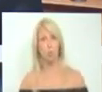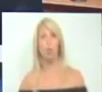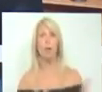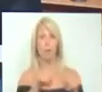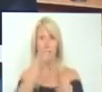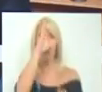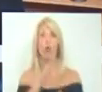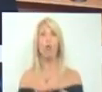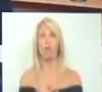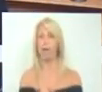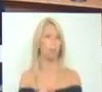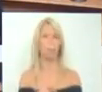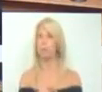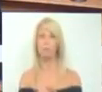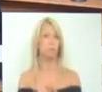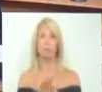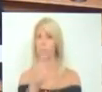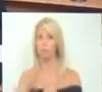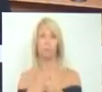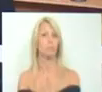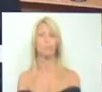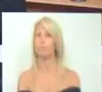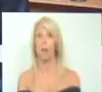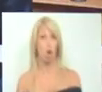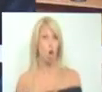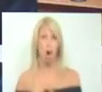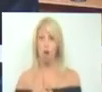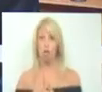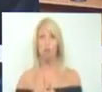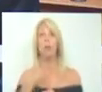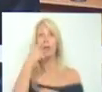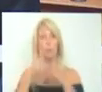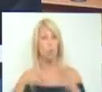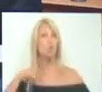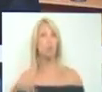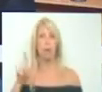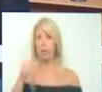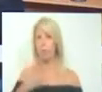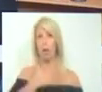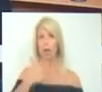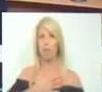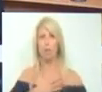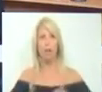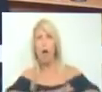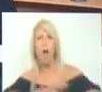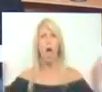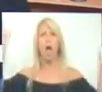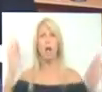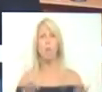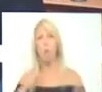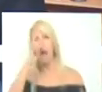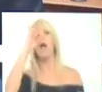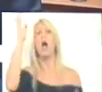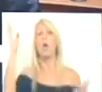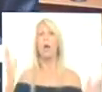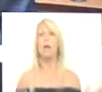caminho deste governo não vamos. Não vamos nós e não querem ter que ir os portugueses. Deixem-se de tiques de vácua